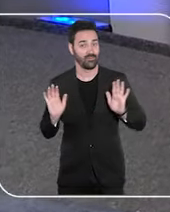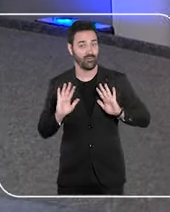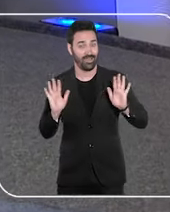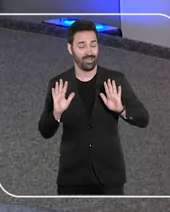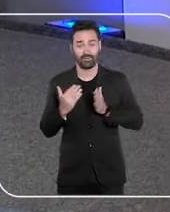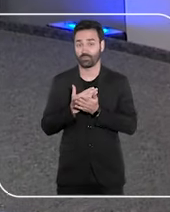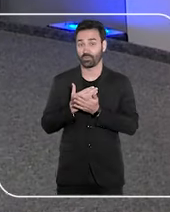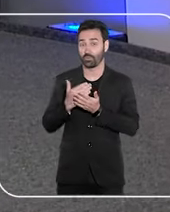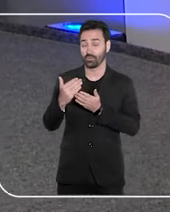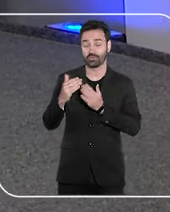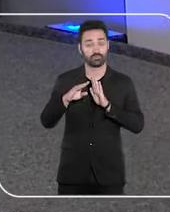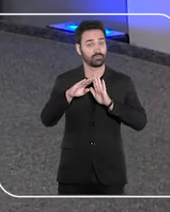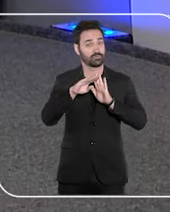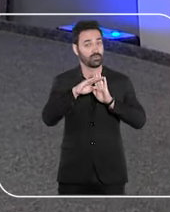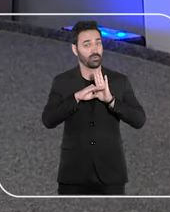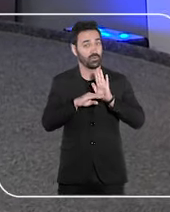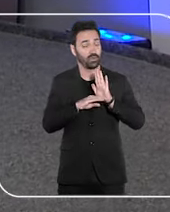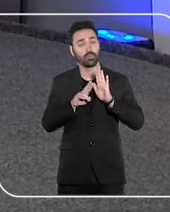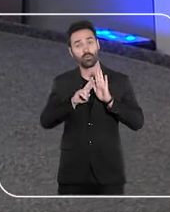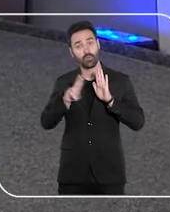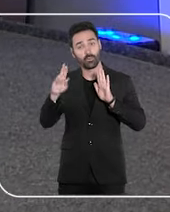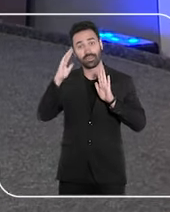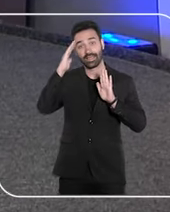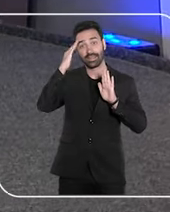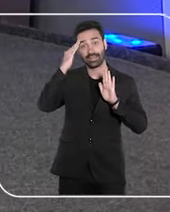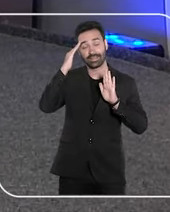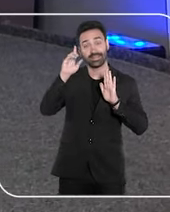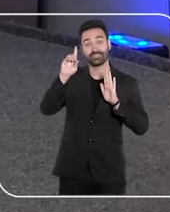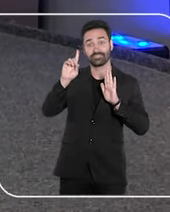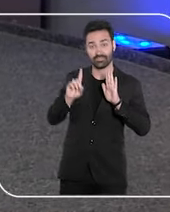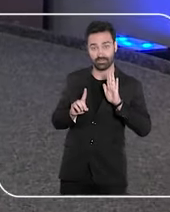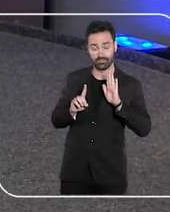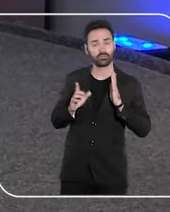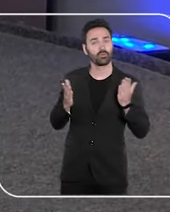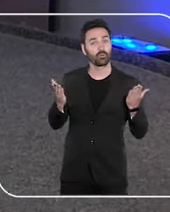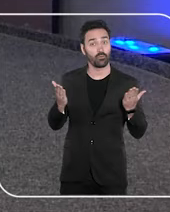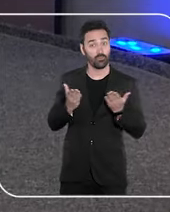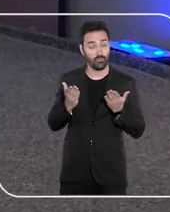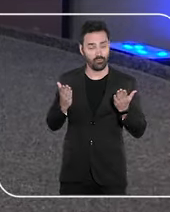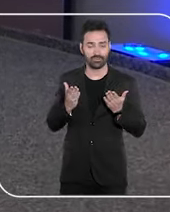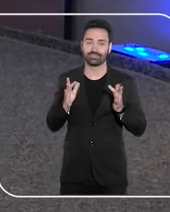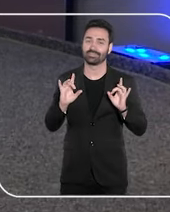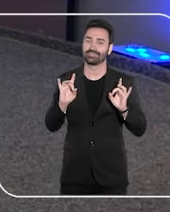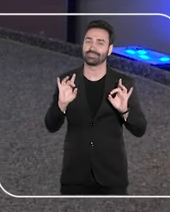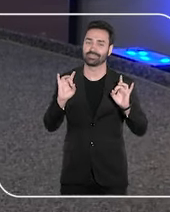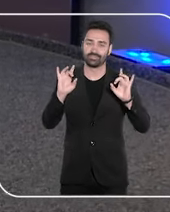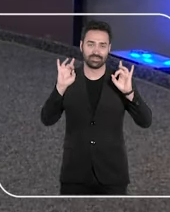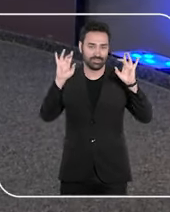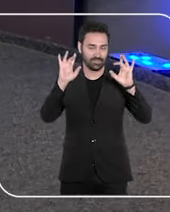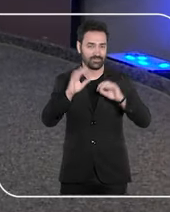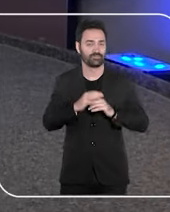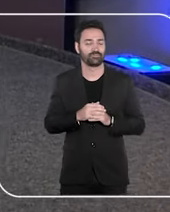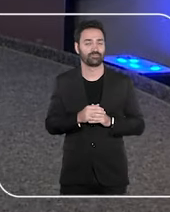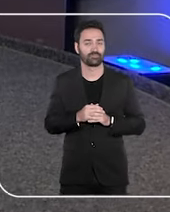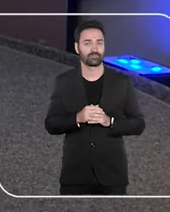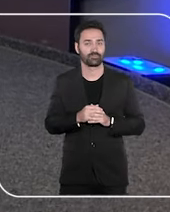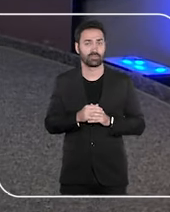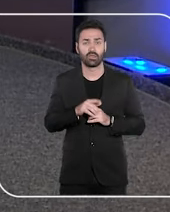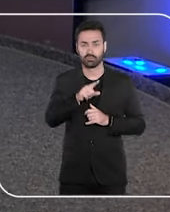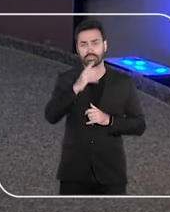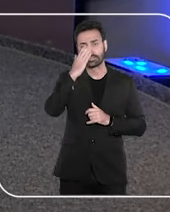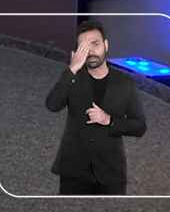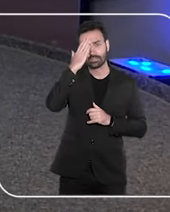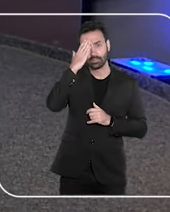Olá, está começando mais o Entender Direito e hoje com uma edição especial comemorativa. Você sabia